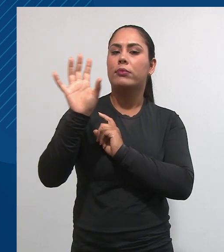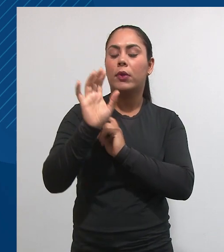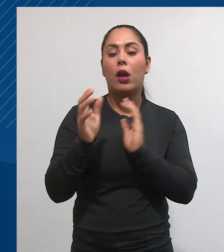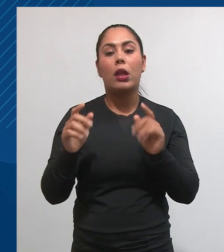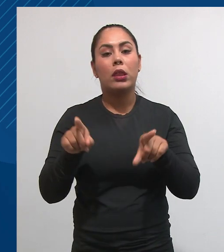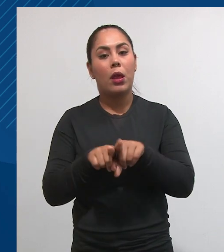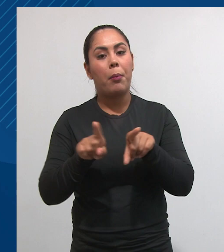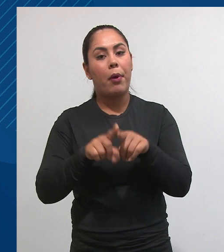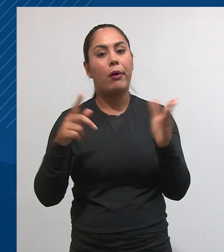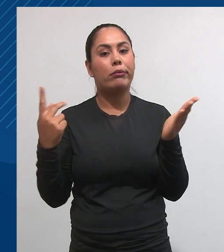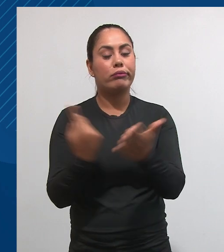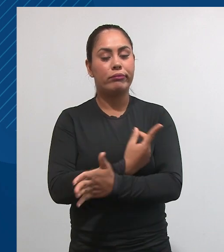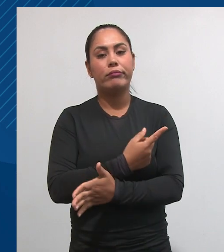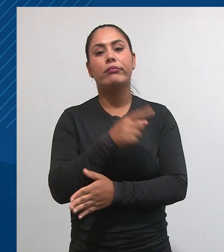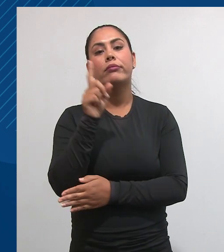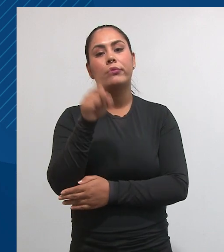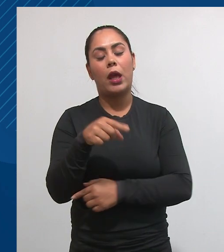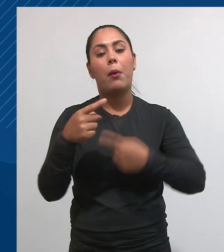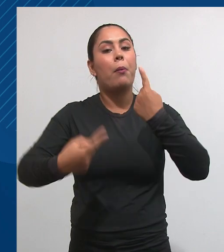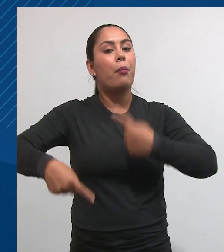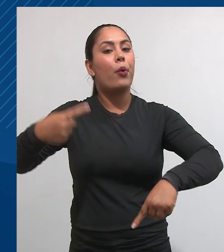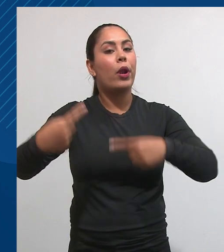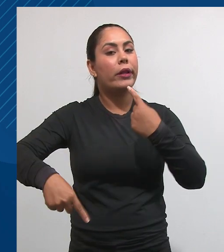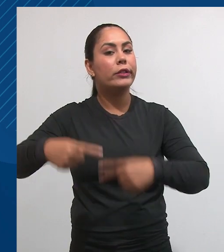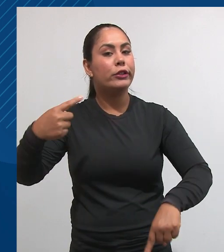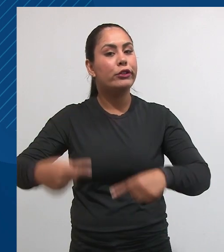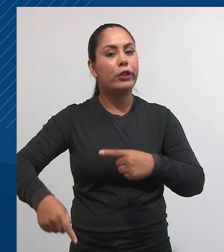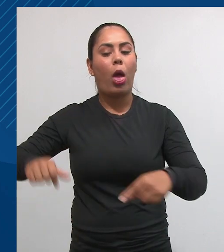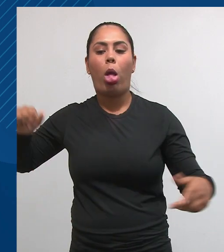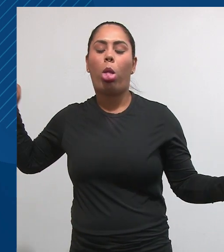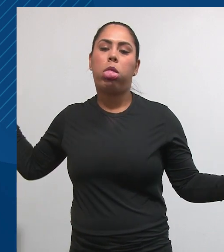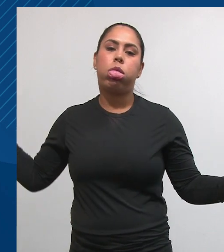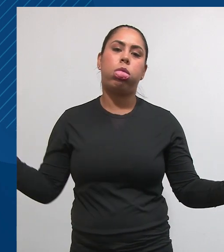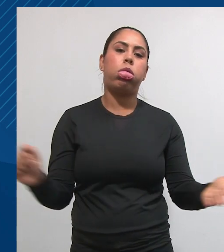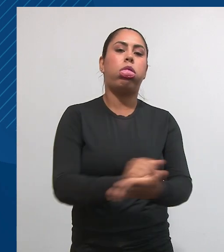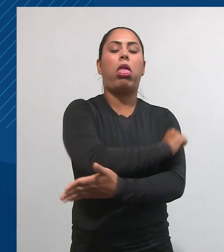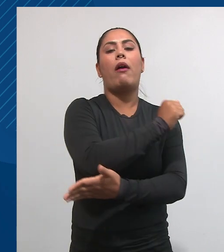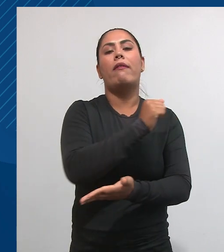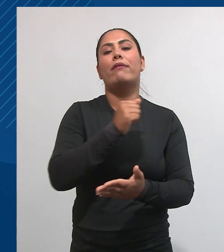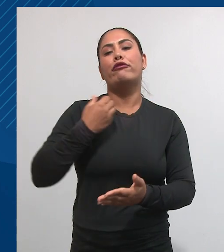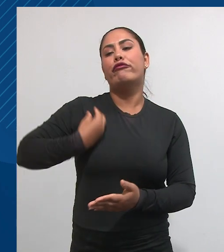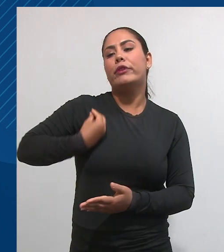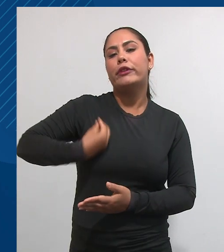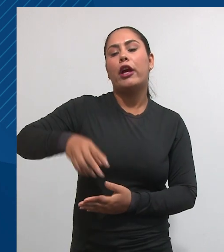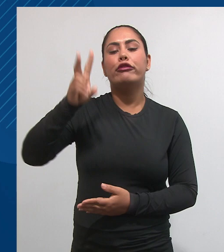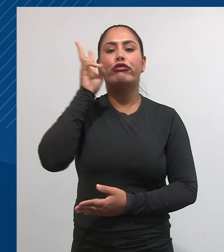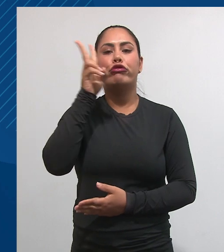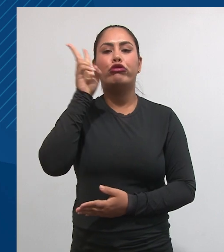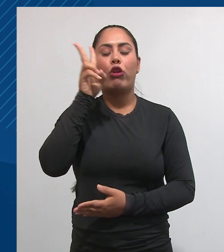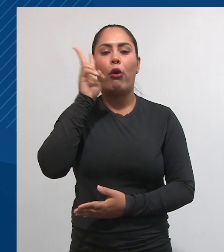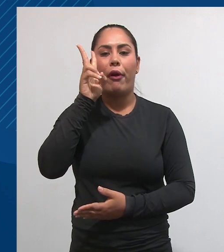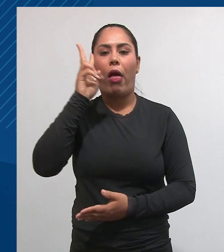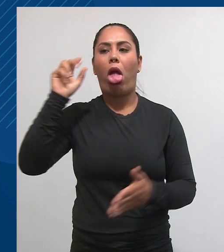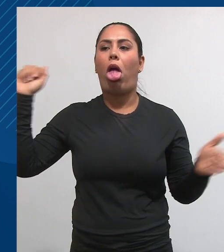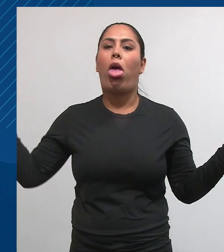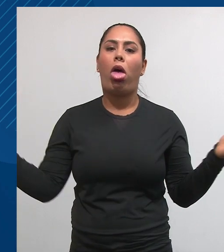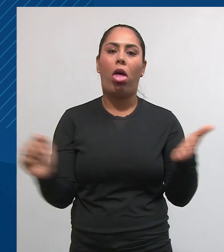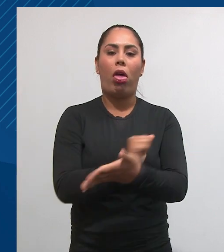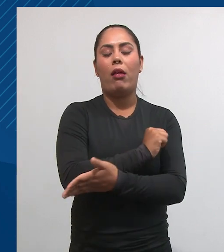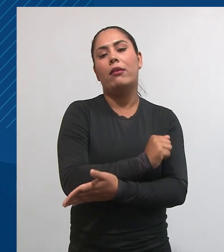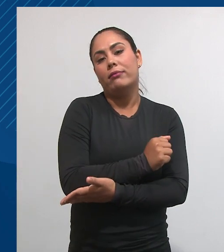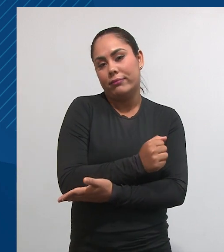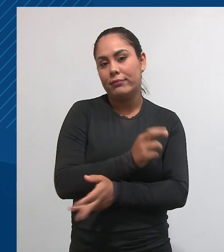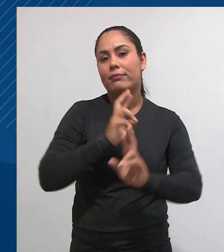E houve aí toda uma política de apagamento das nossas especificidades,